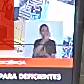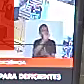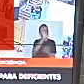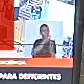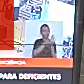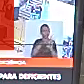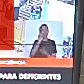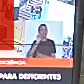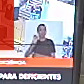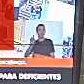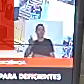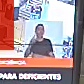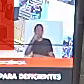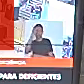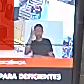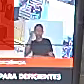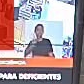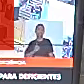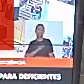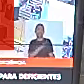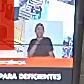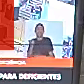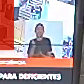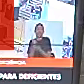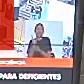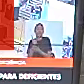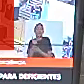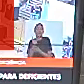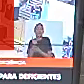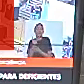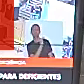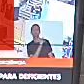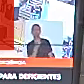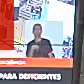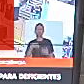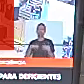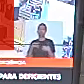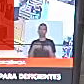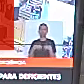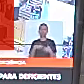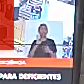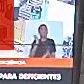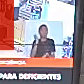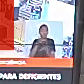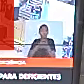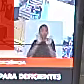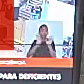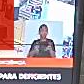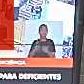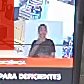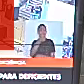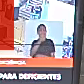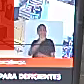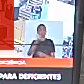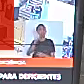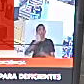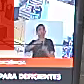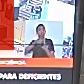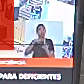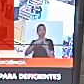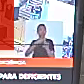ainda. Para ser transportado, no qual uma passagem foi paga. E 10% a mais do valor dela foi acrescentado na planilha de